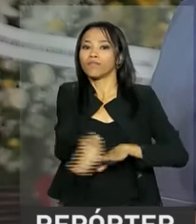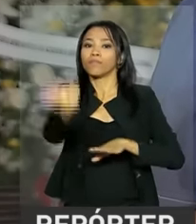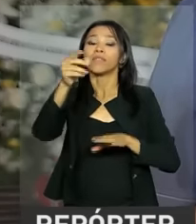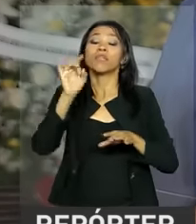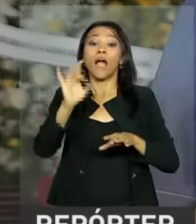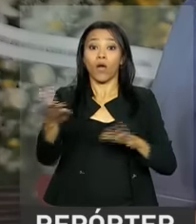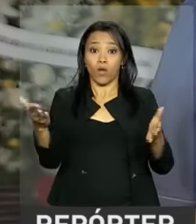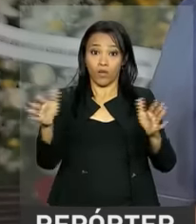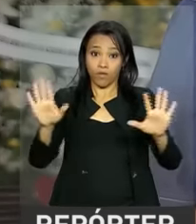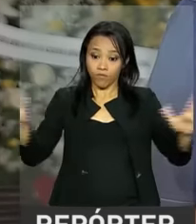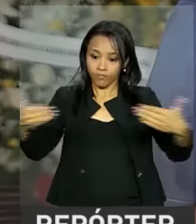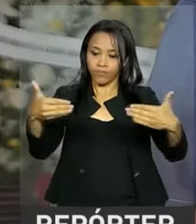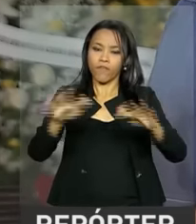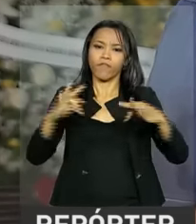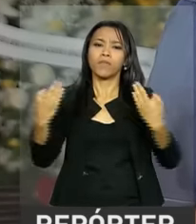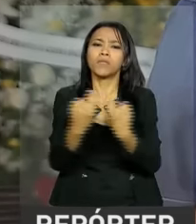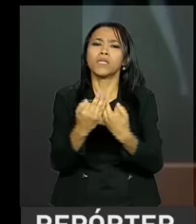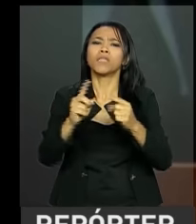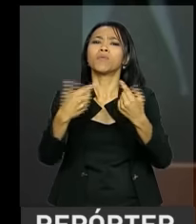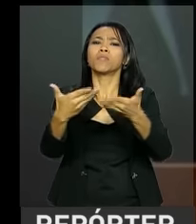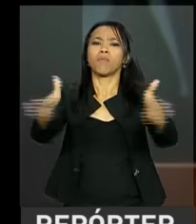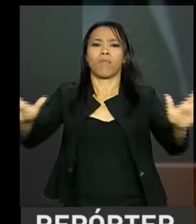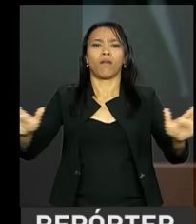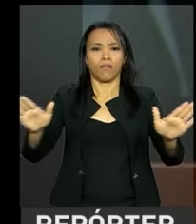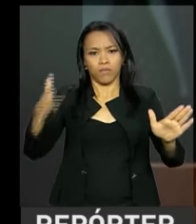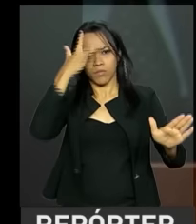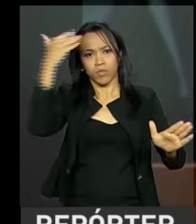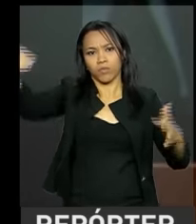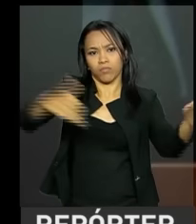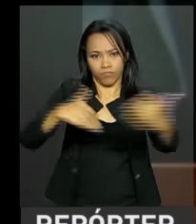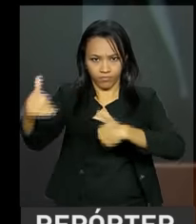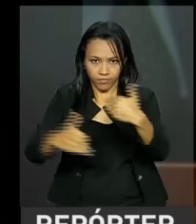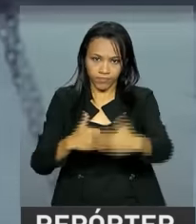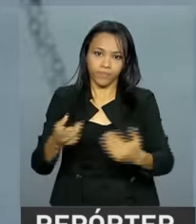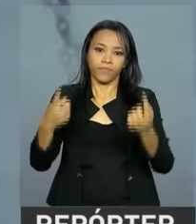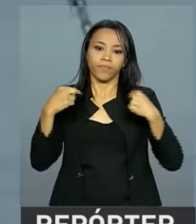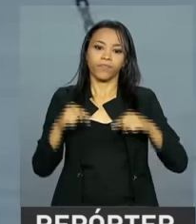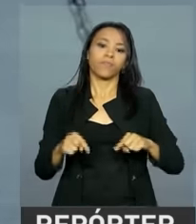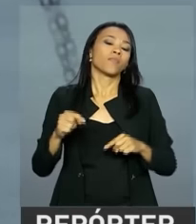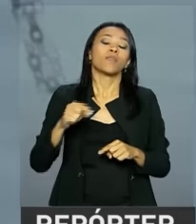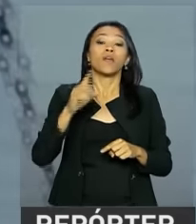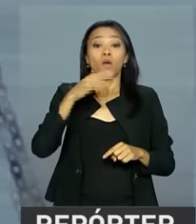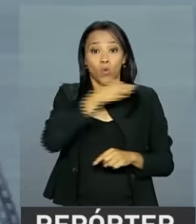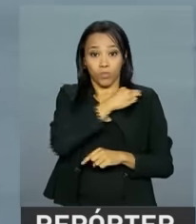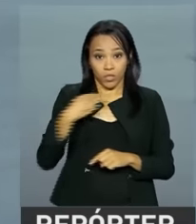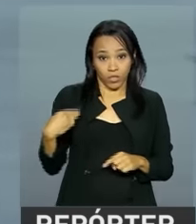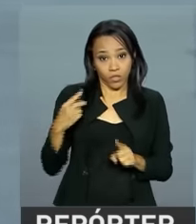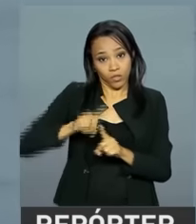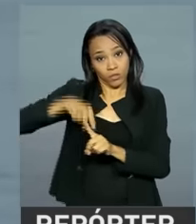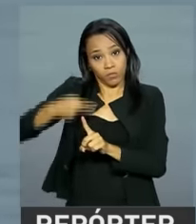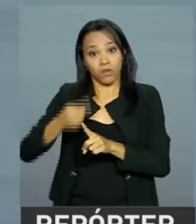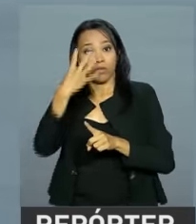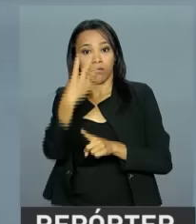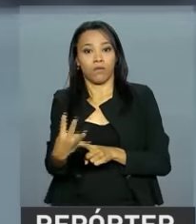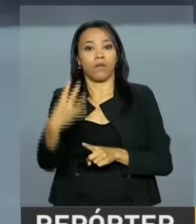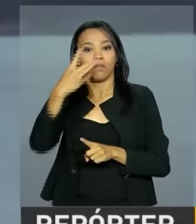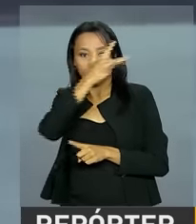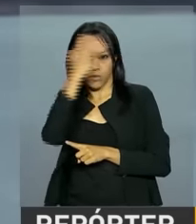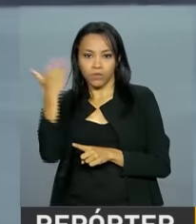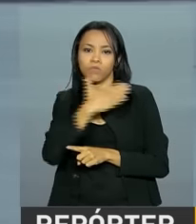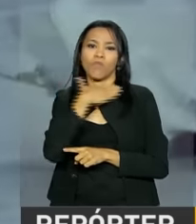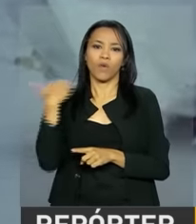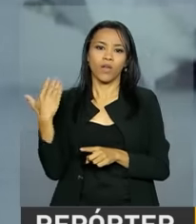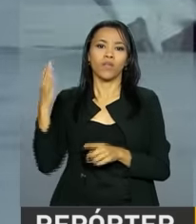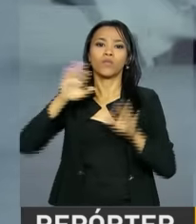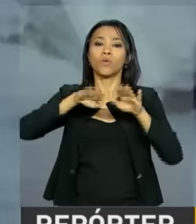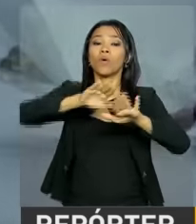à família e depois aberto ao público o ministro teoriza vasque e mais quatro pessoas morreram na queda de um avião no litoral do Rio